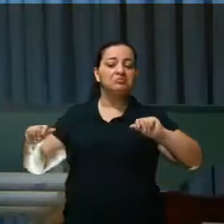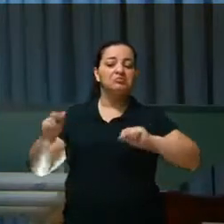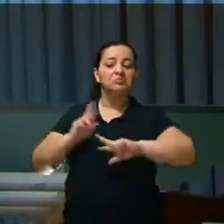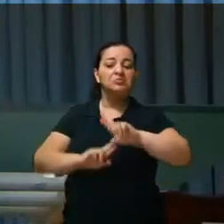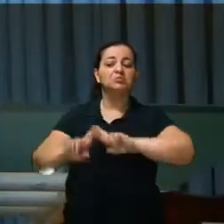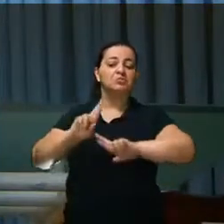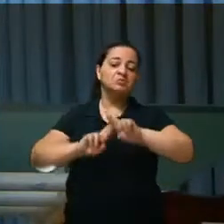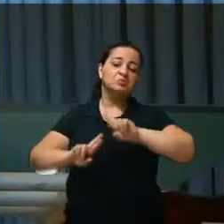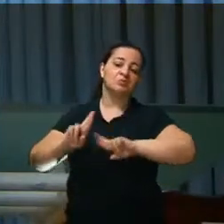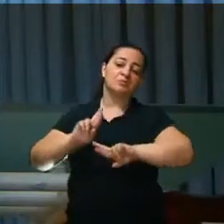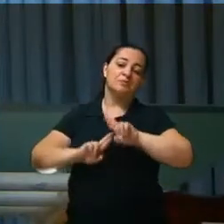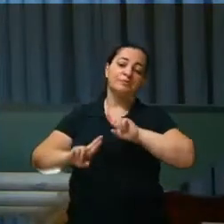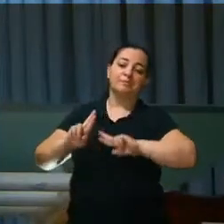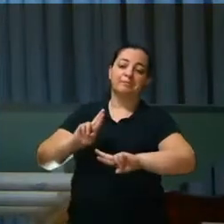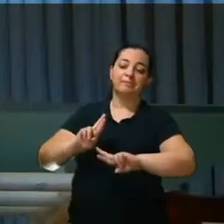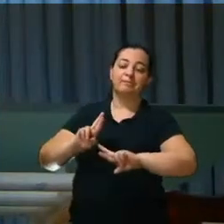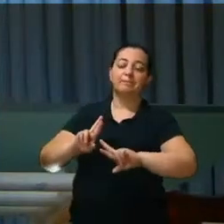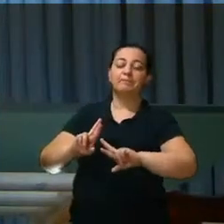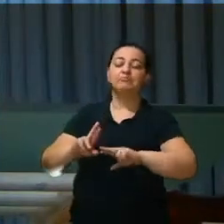relacionamento